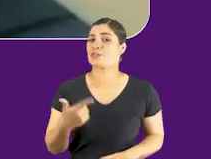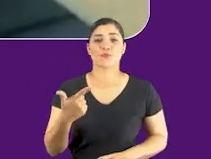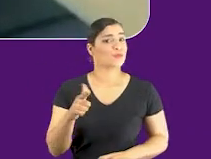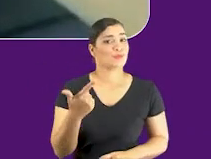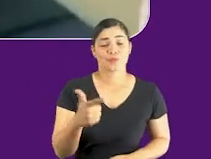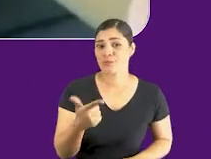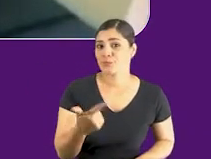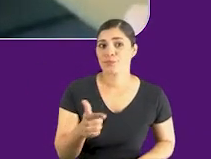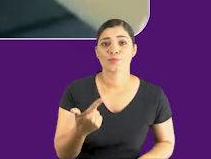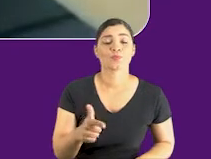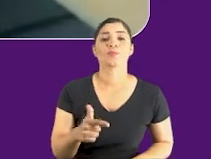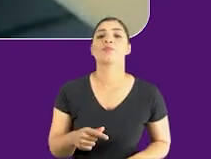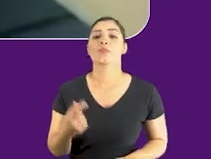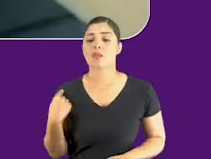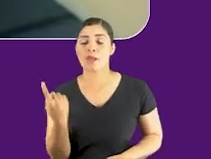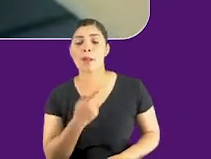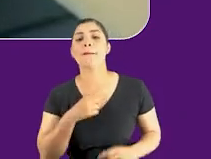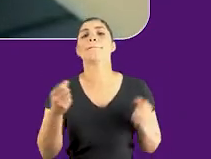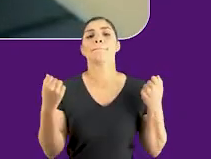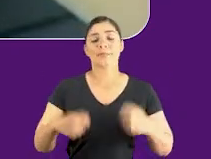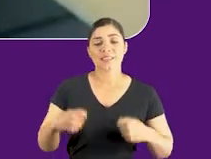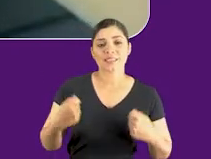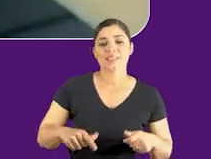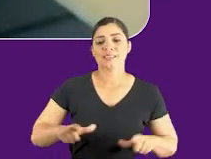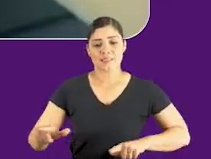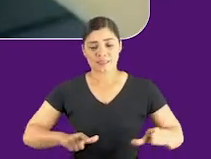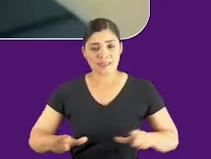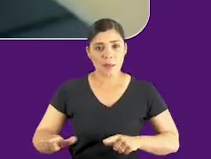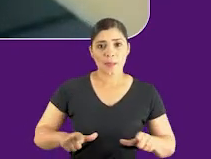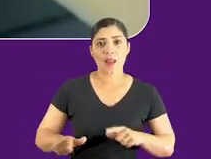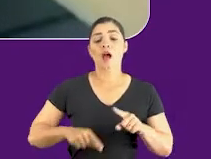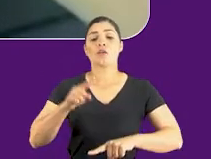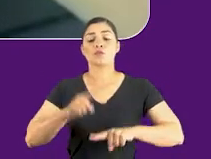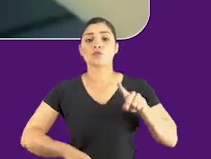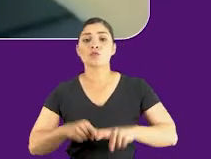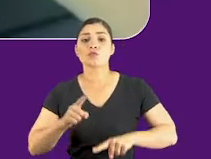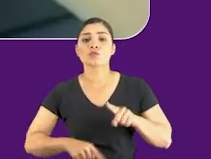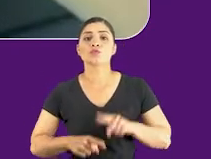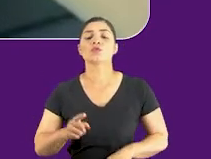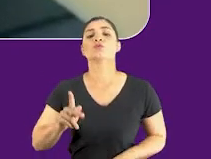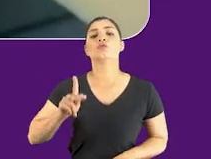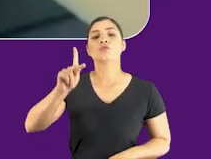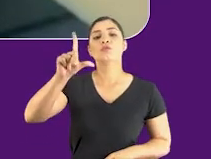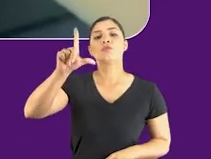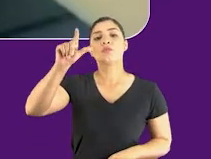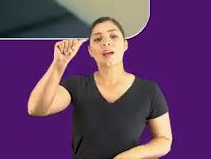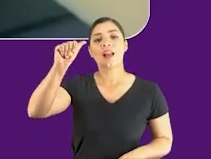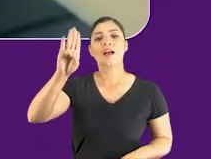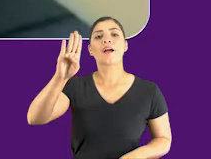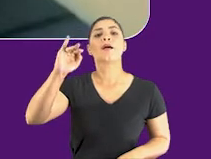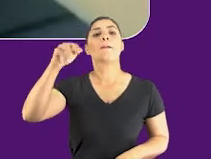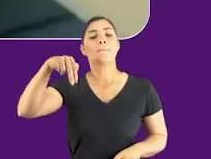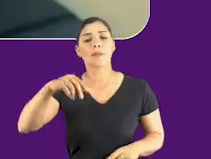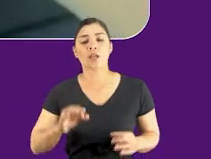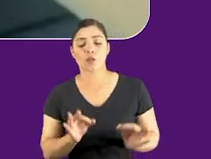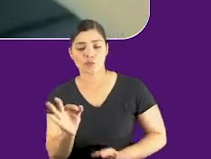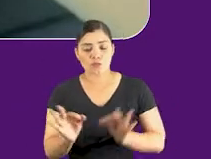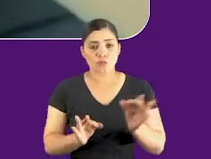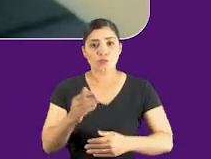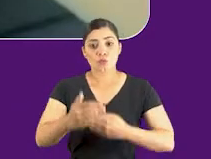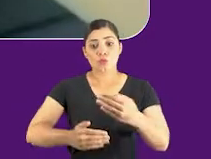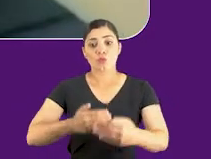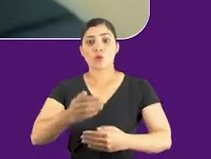Tem coisas que nós temos que trabalhar E aí que é muito importante esse trabalho com a com a Klabin e todo desenvolver